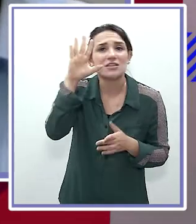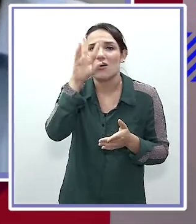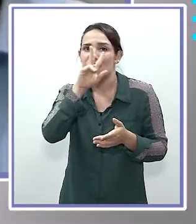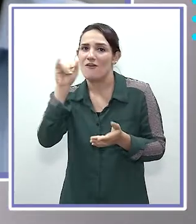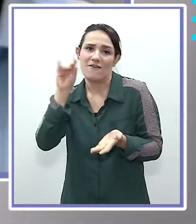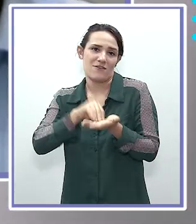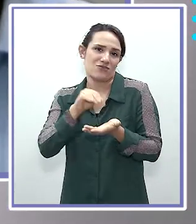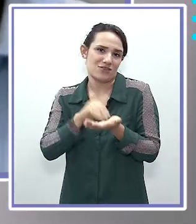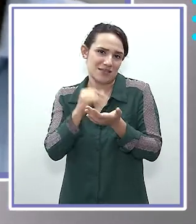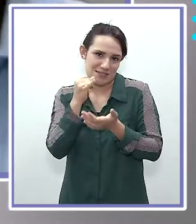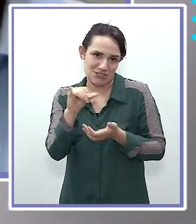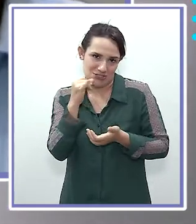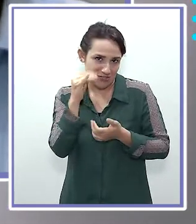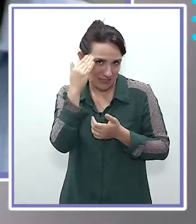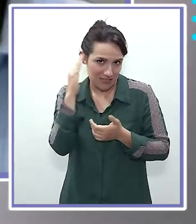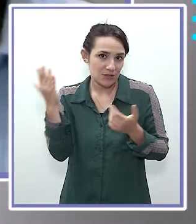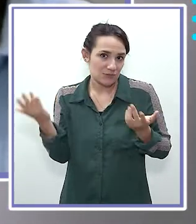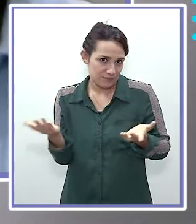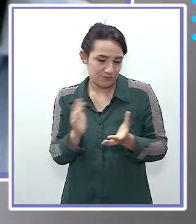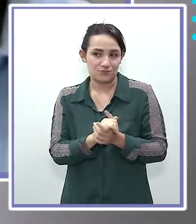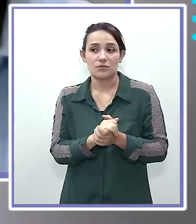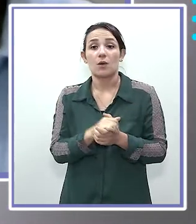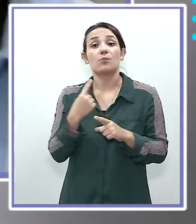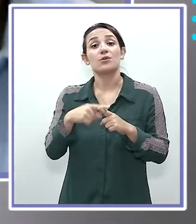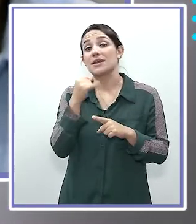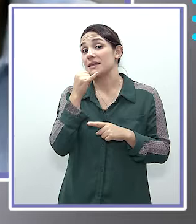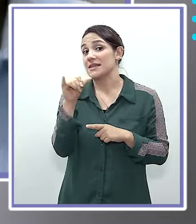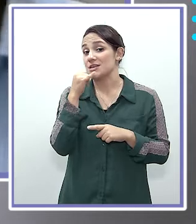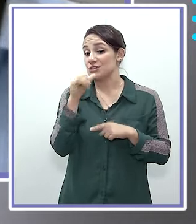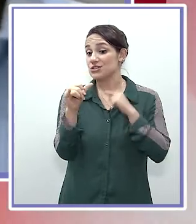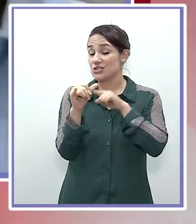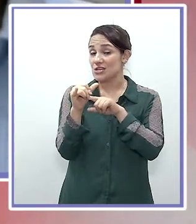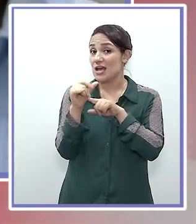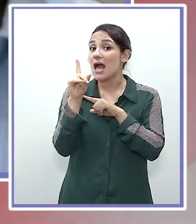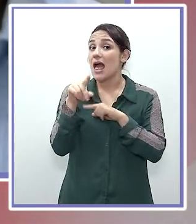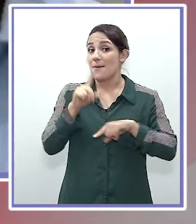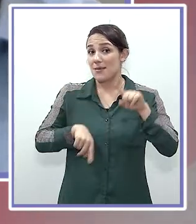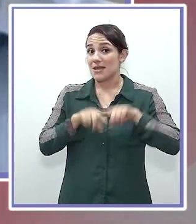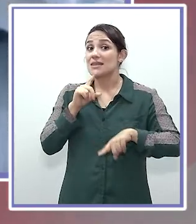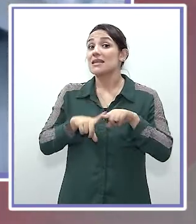energia elétrica é um bem de consumo